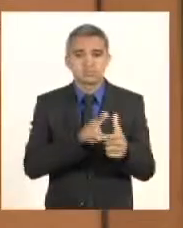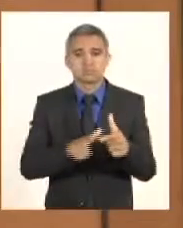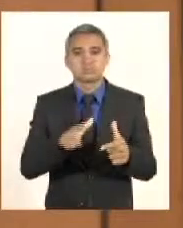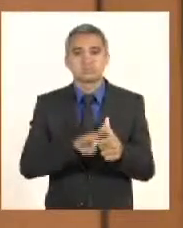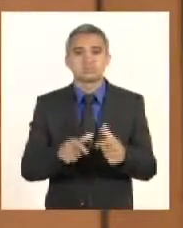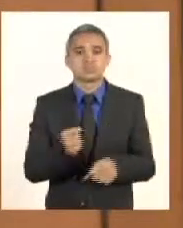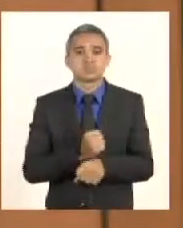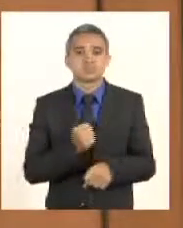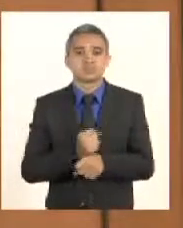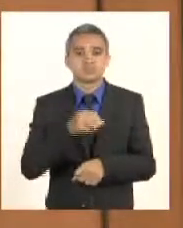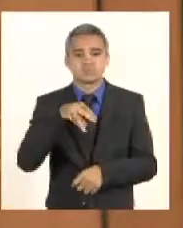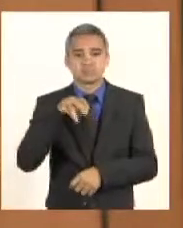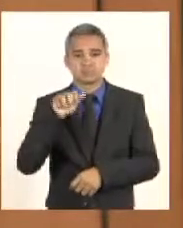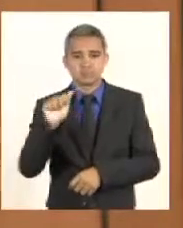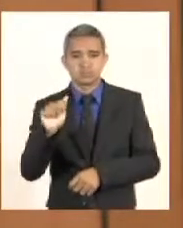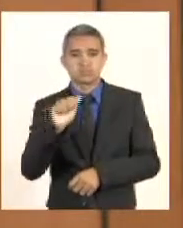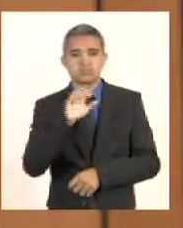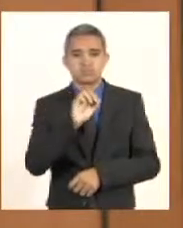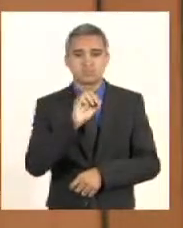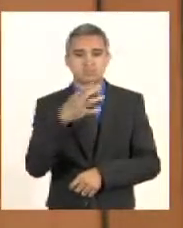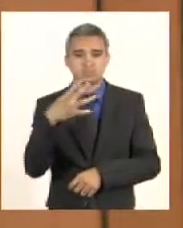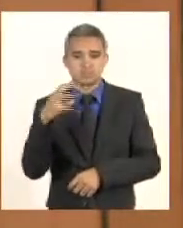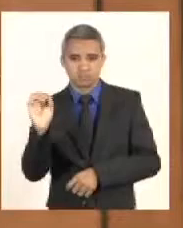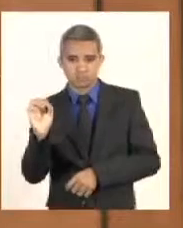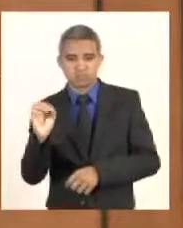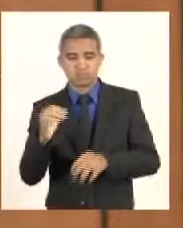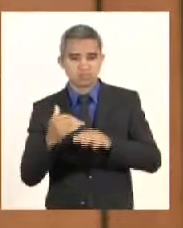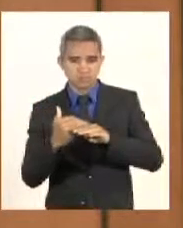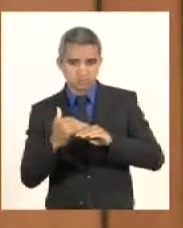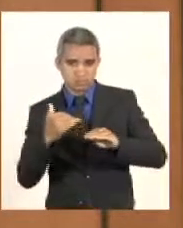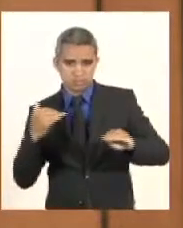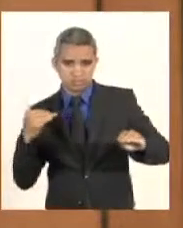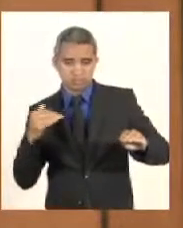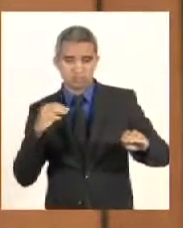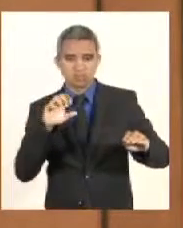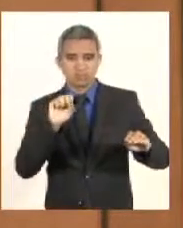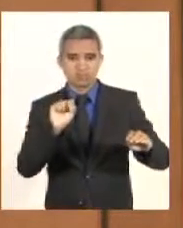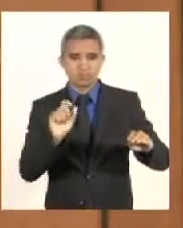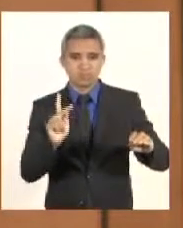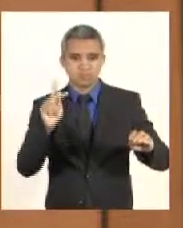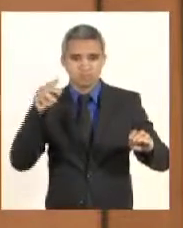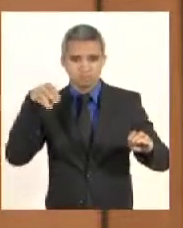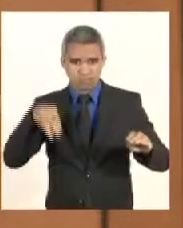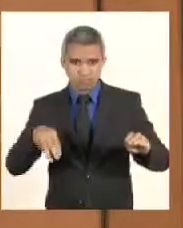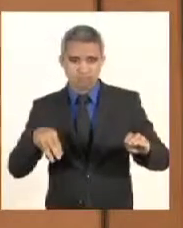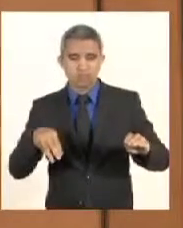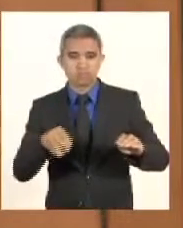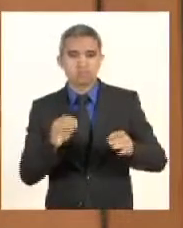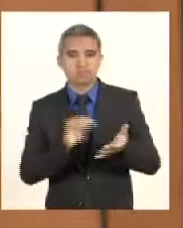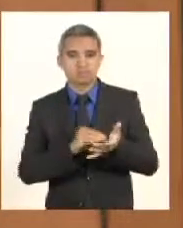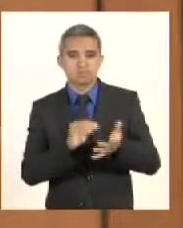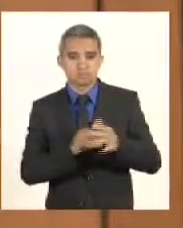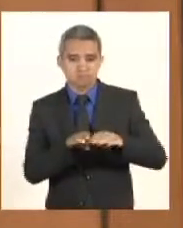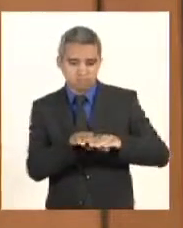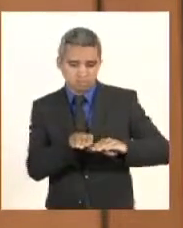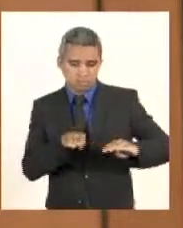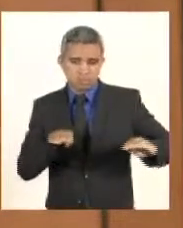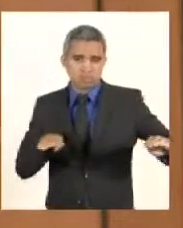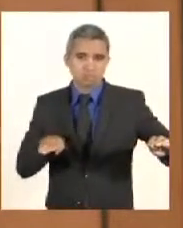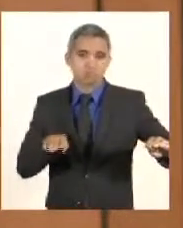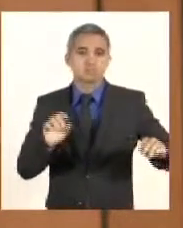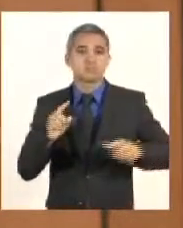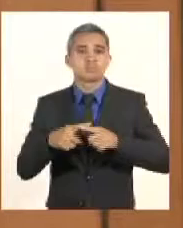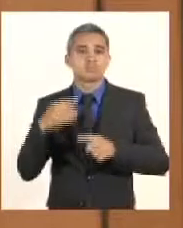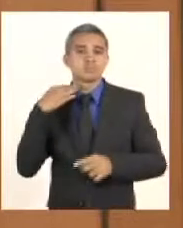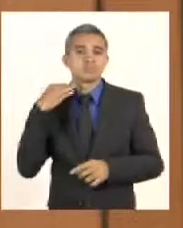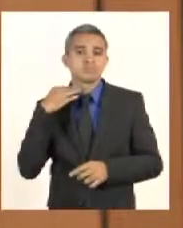a MA-040, 8 quilômetros de asfalto, que esse recurso é proveniente do BNDES, a ponte, a obra sobre